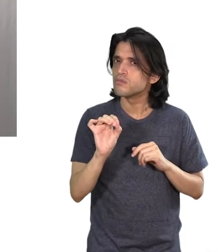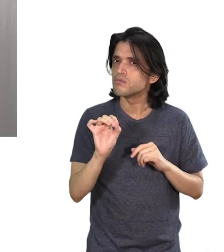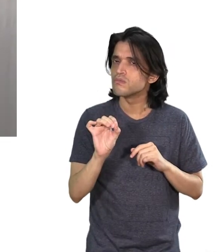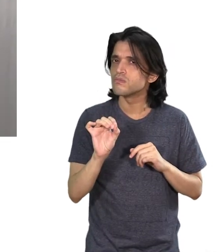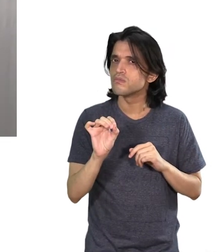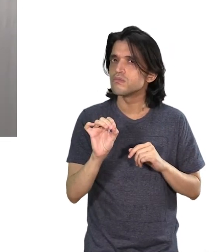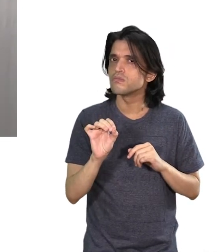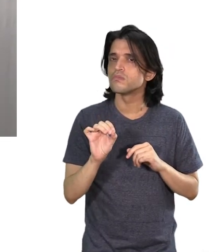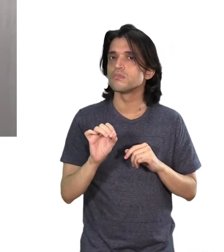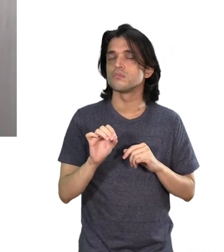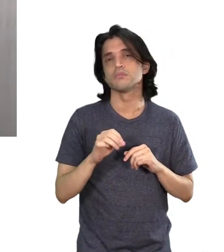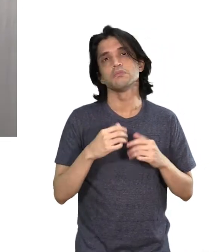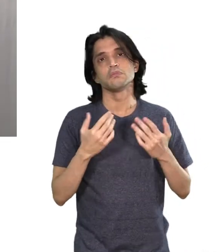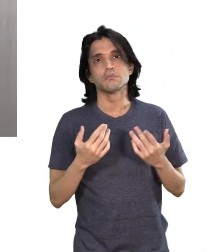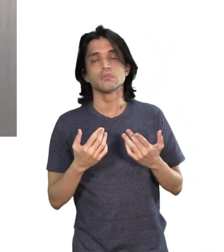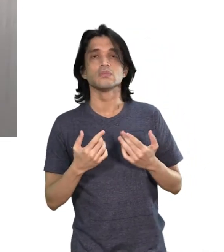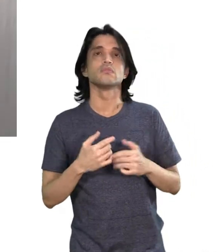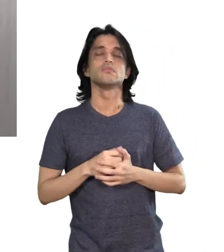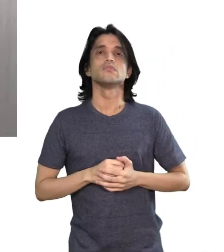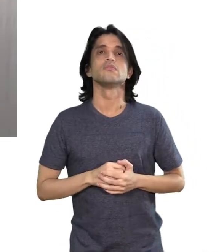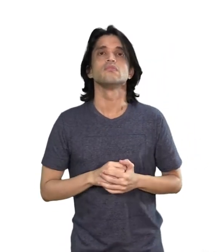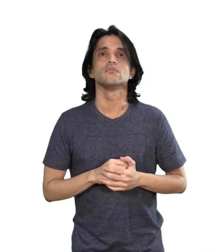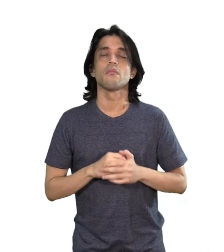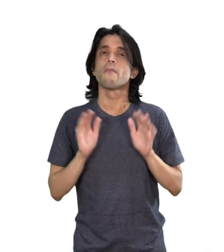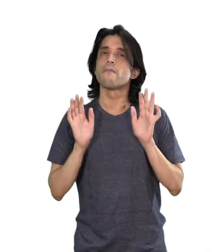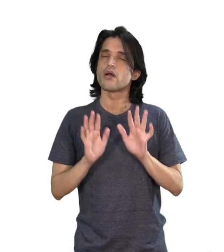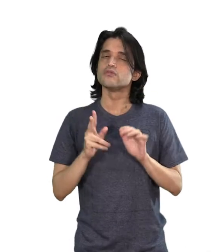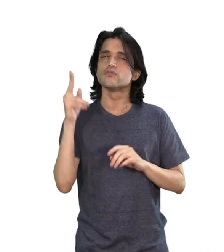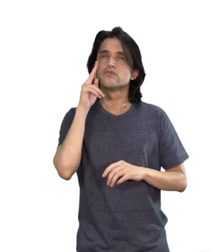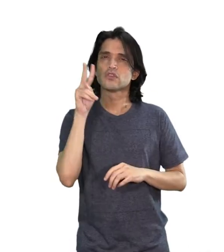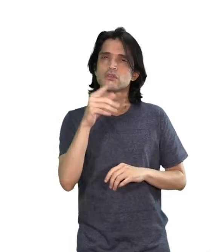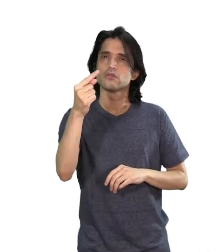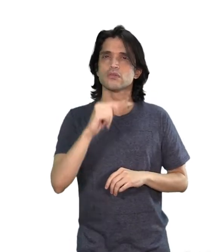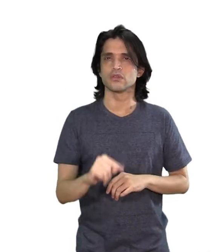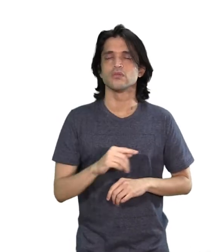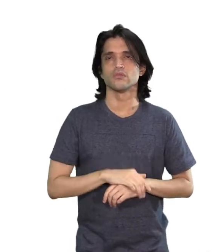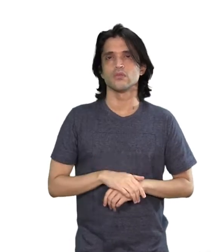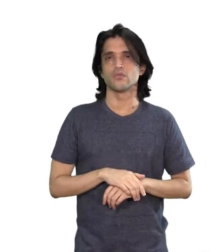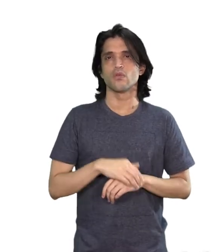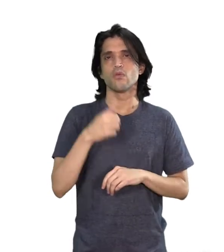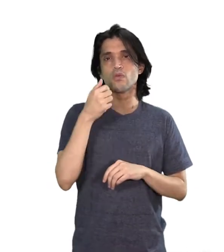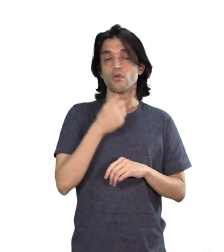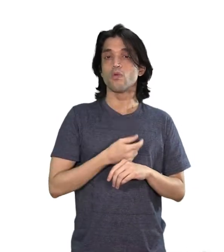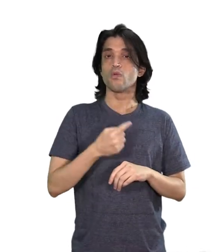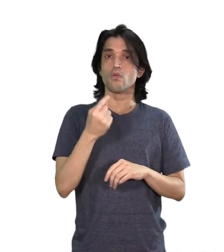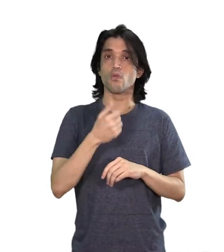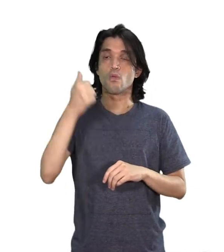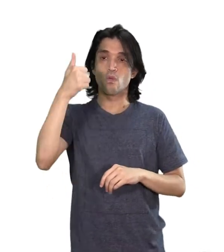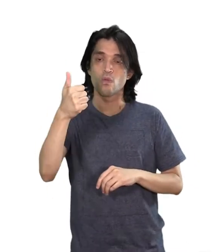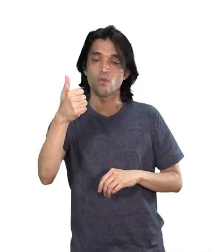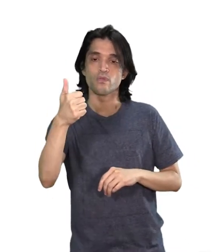em torno de verbos. Porém, vejam abaixo. 1. Ele pediu. E 2.